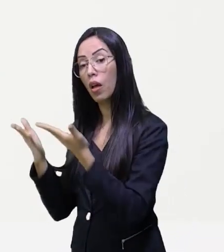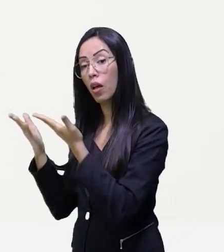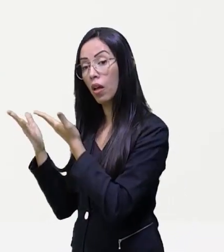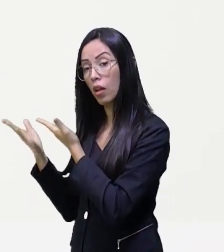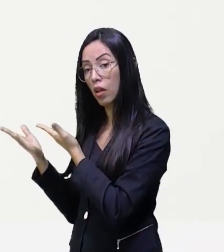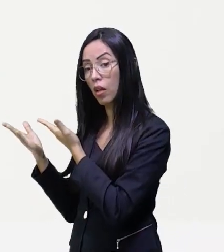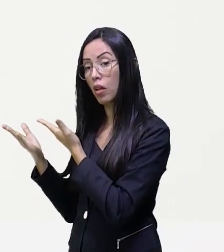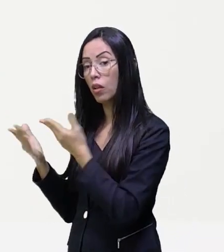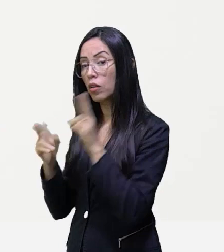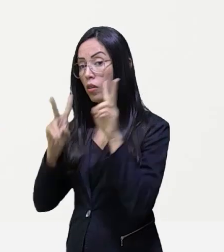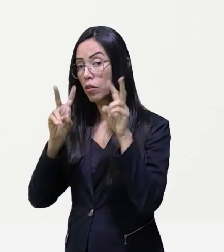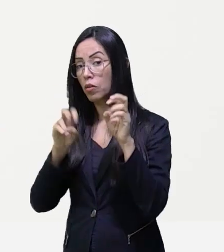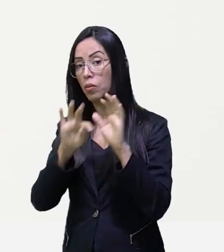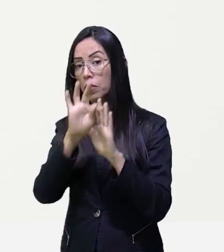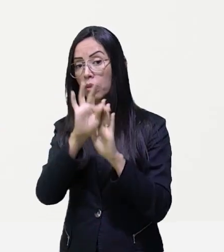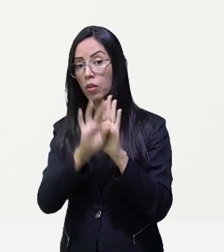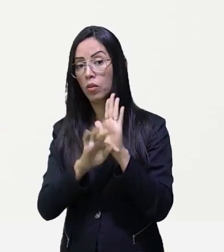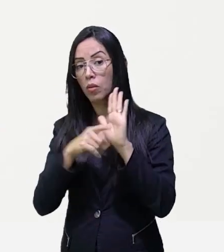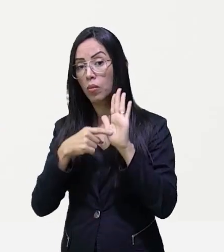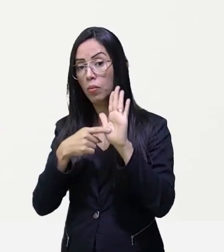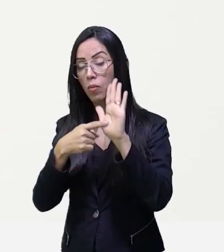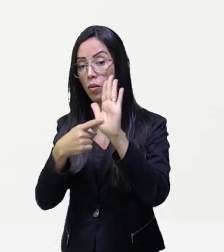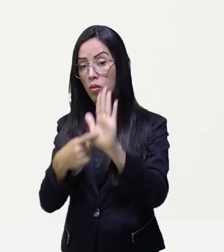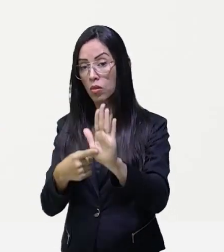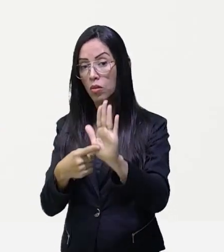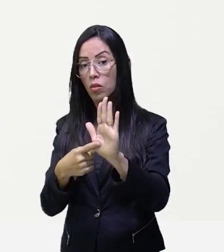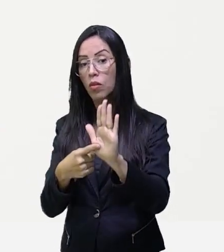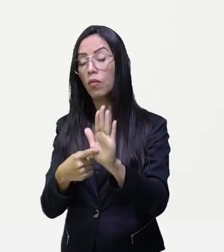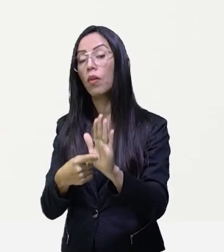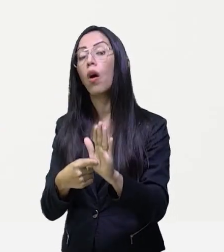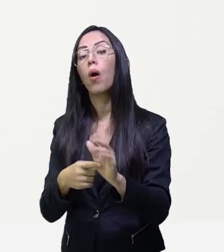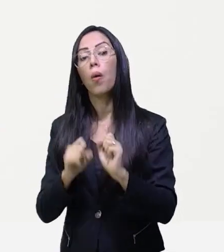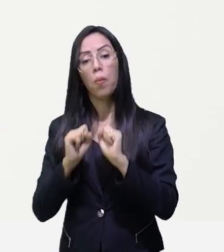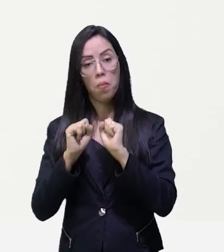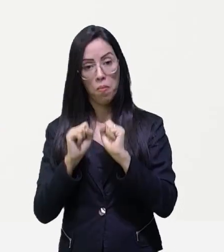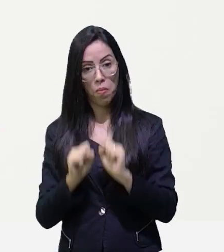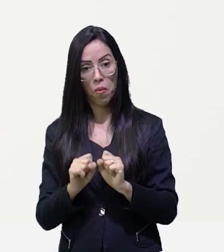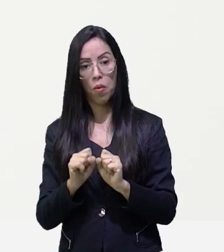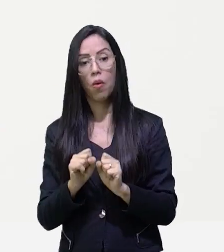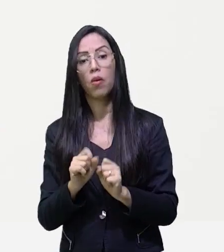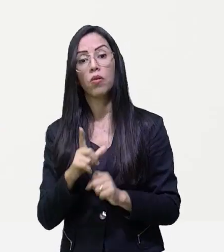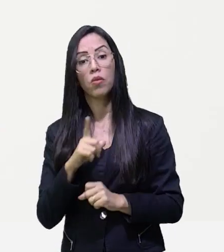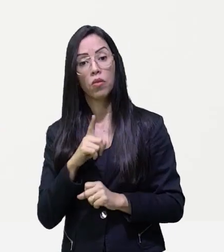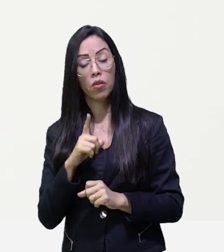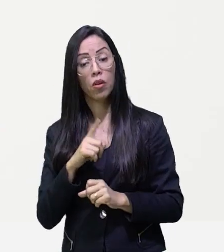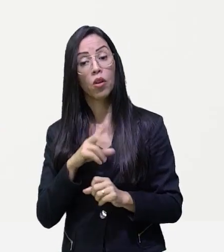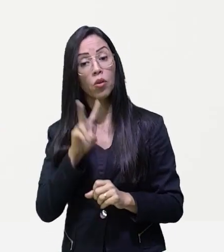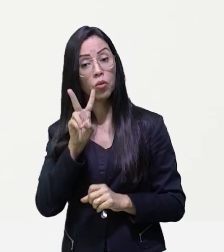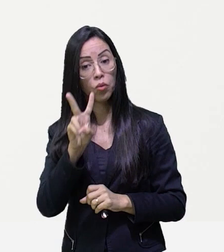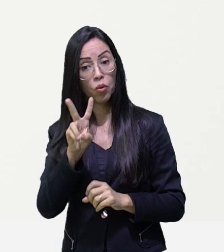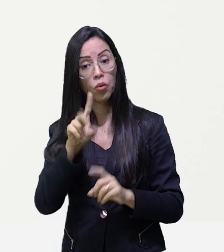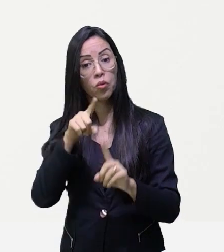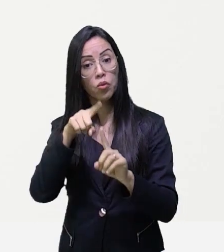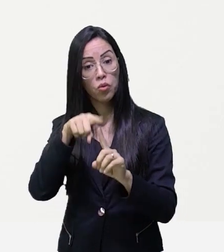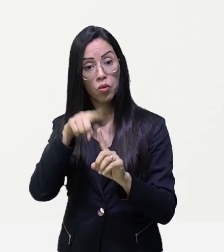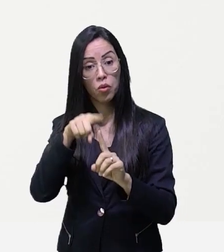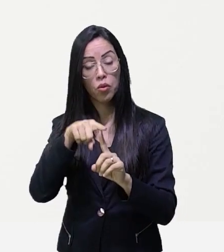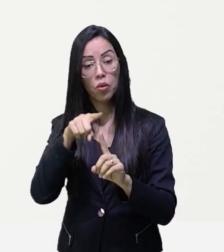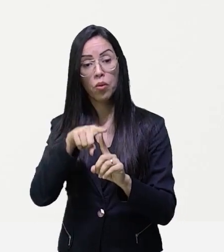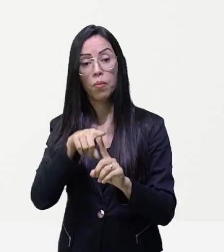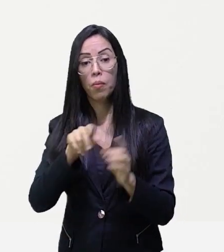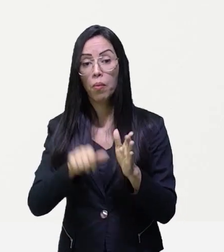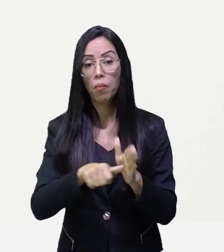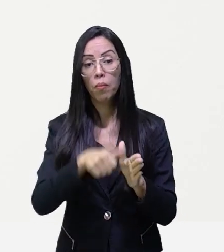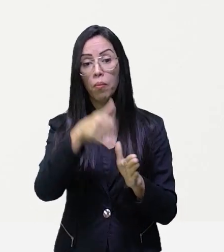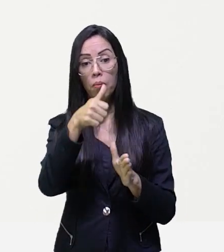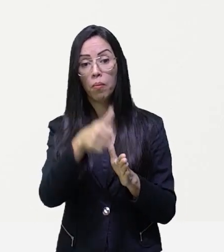Classificação do texto expositivo. Crianças, ele pode ser classificado em 2 tipos. O primeiro